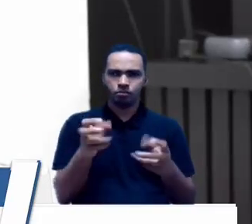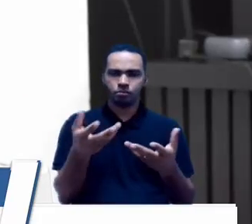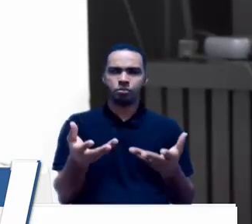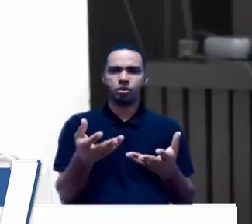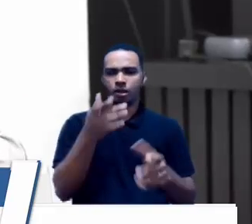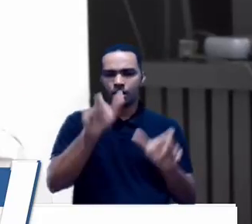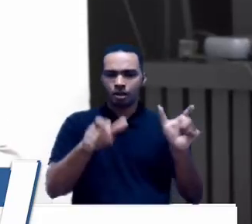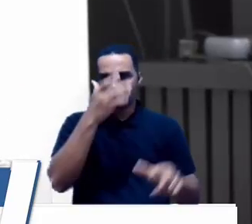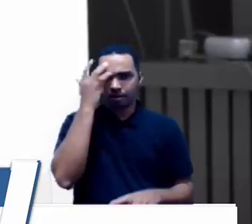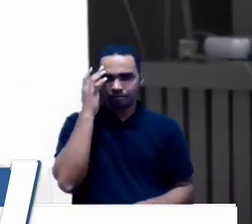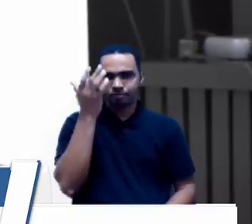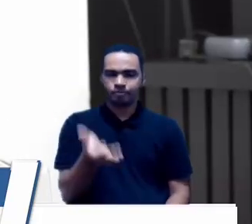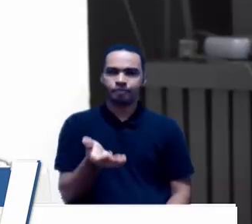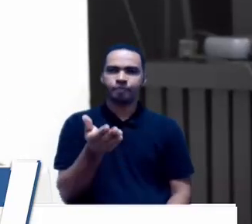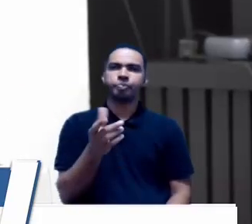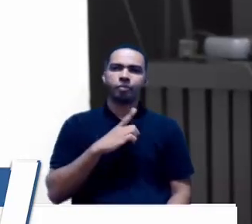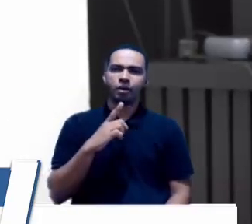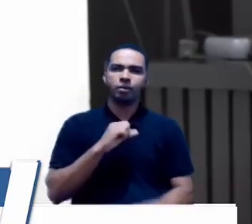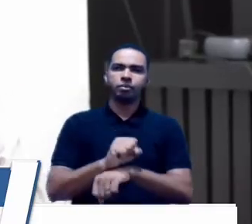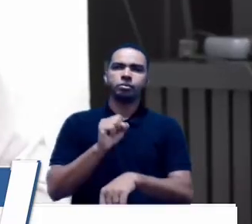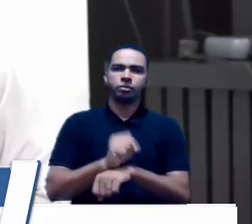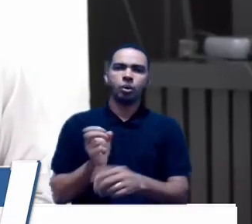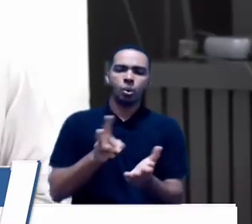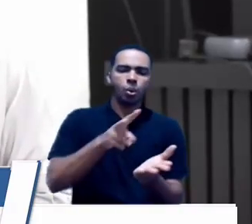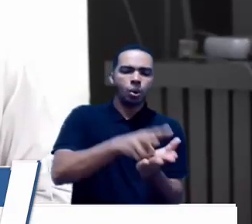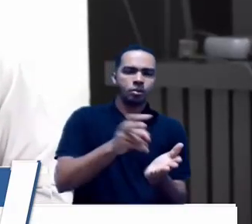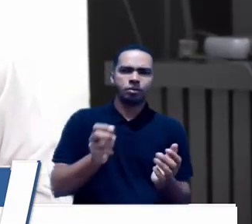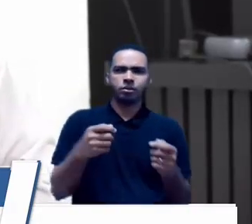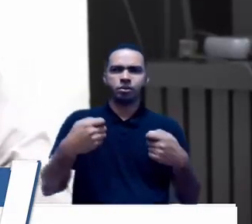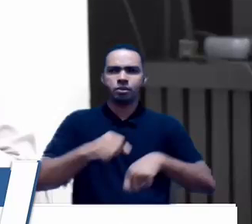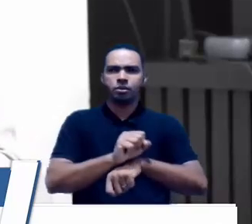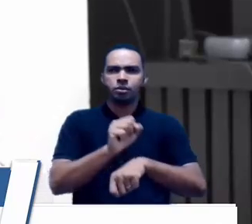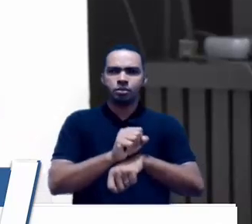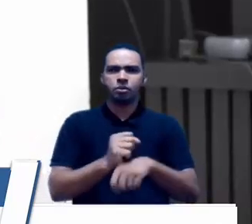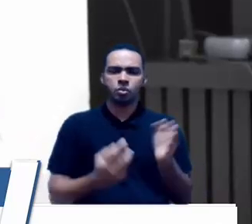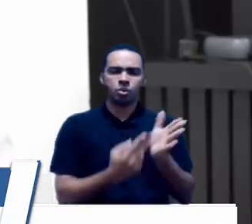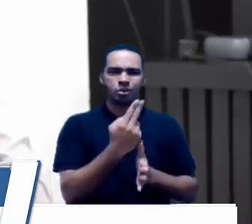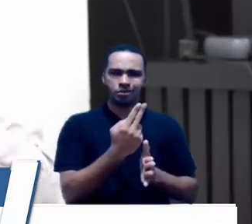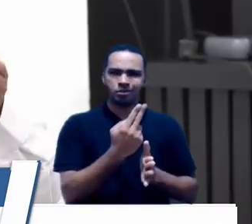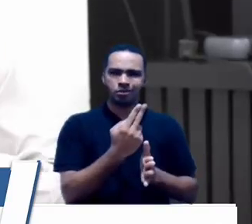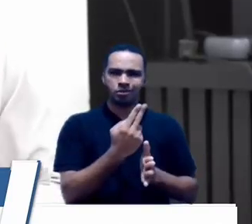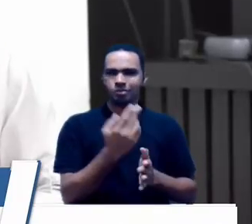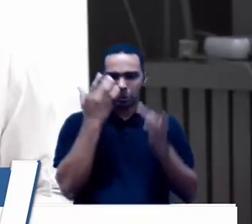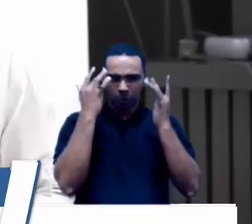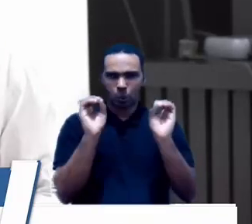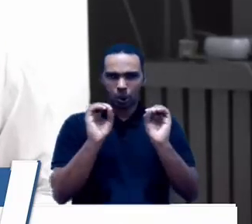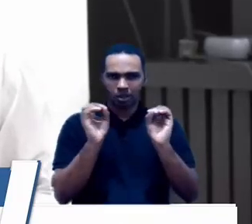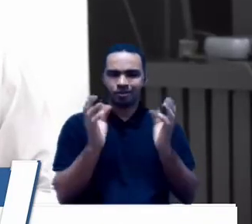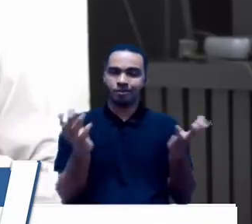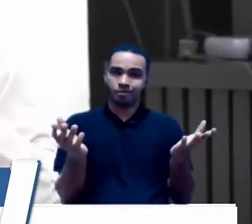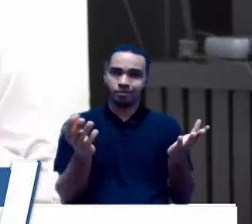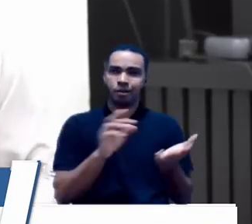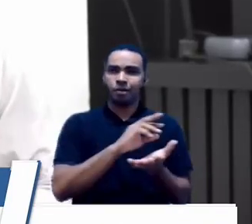uma internação, que está esperando uma cirurgia eletiva e não sai, né? Dá de entender, Tito, de que a Santa Casa não quer